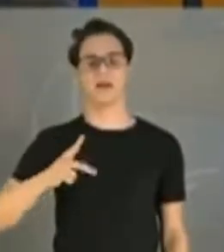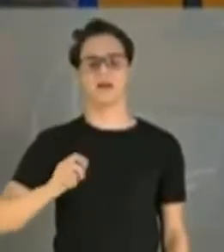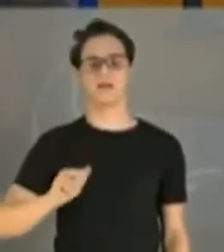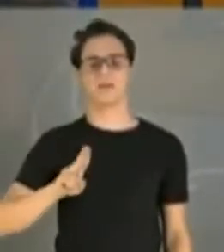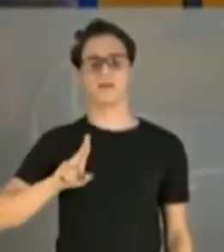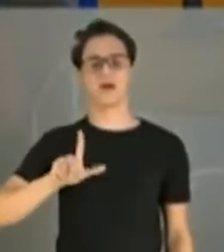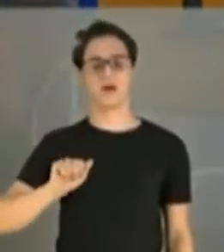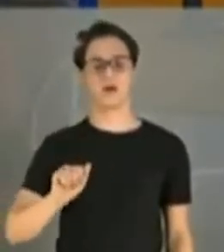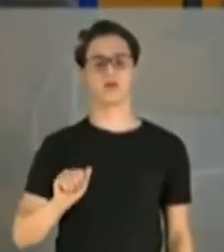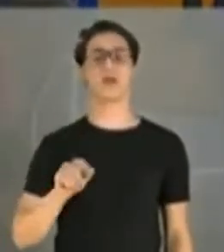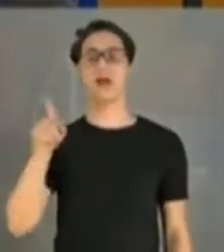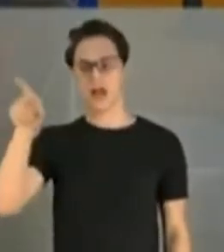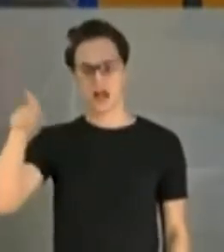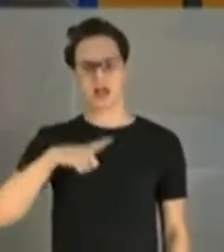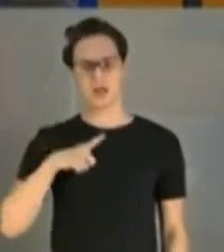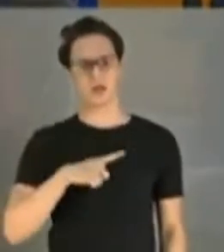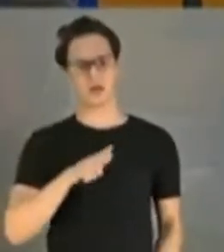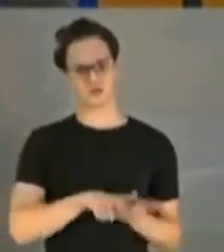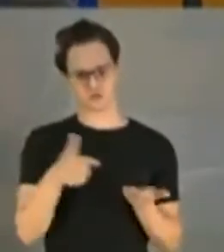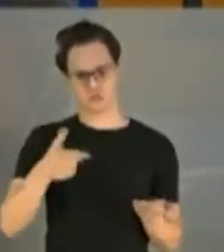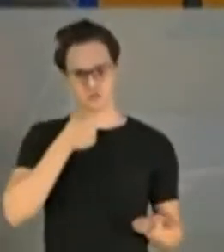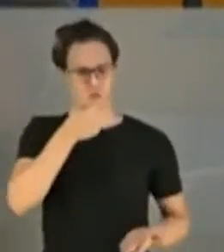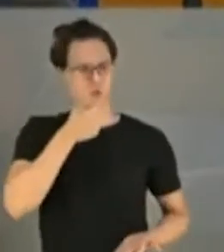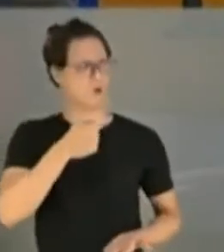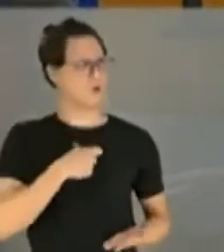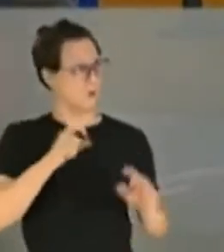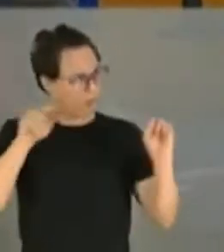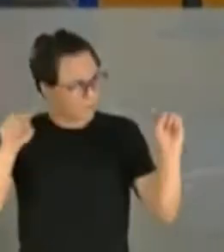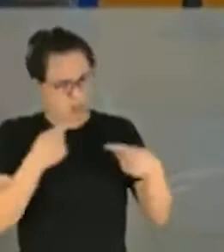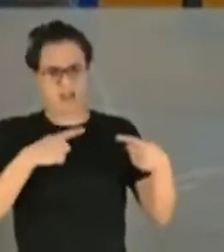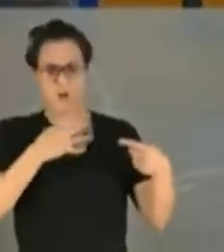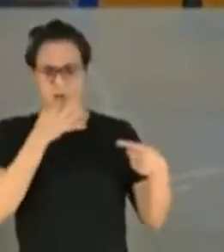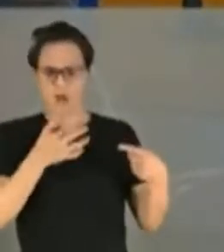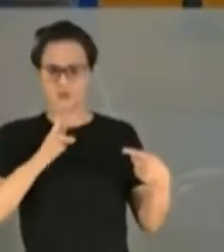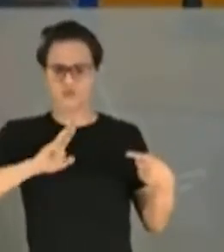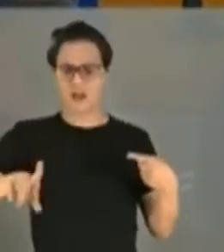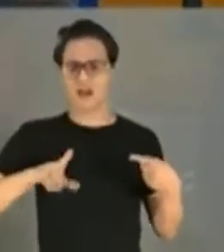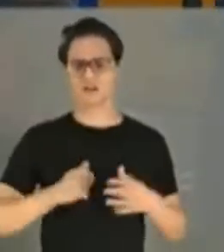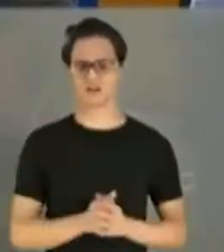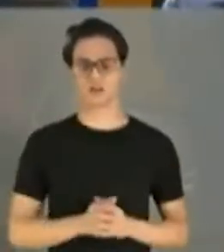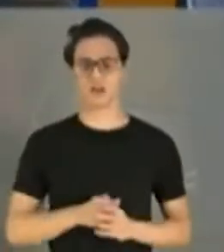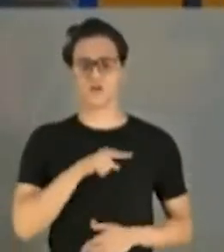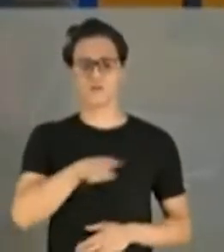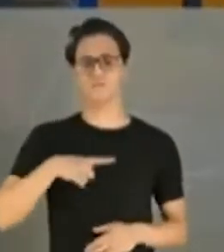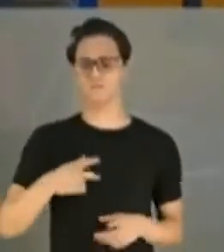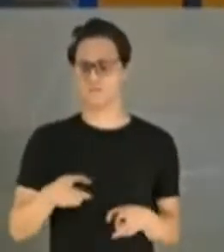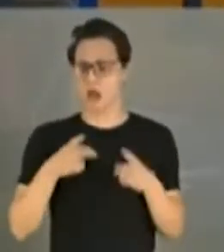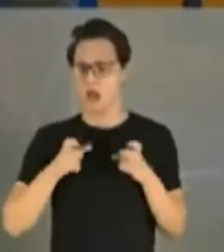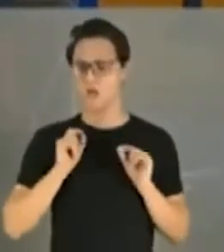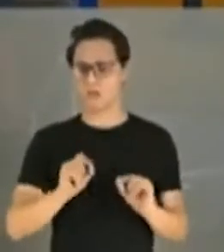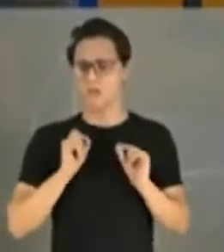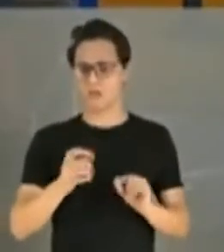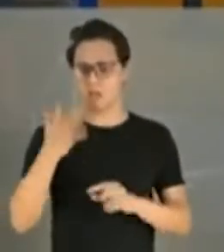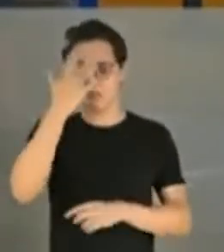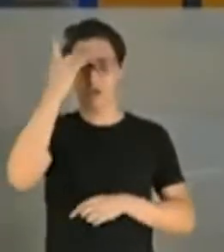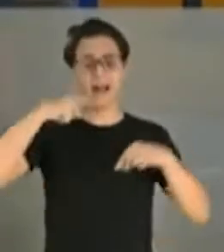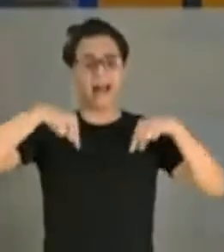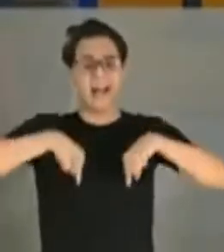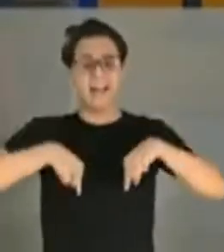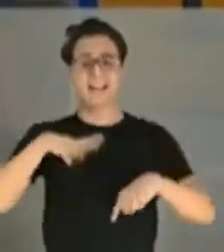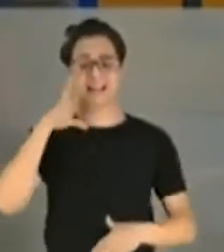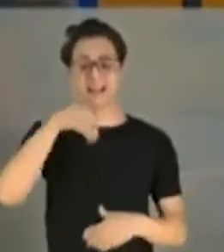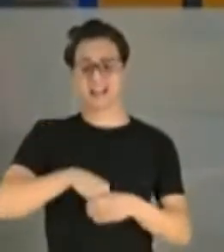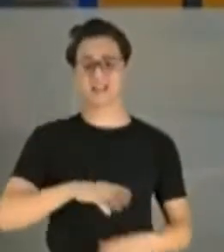que vão contra essa onda de narrativa, e tem muitos outros. E você vê citações a essas pessoas aqui dentro da